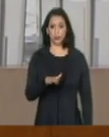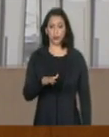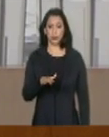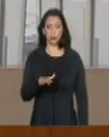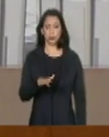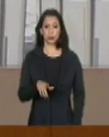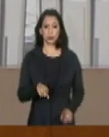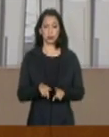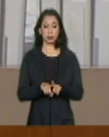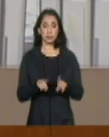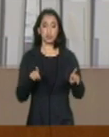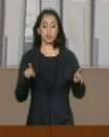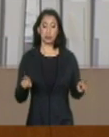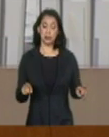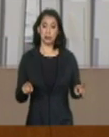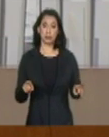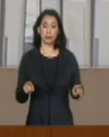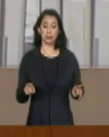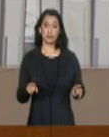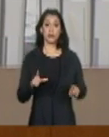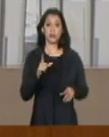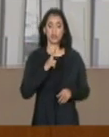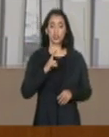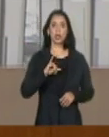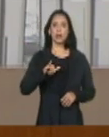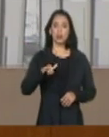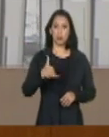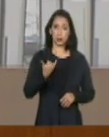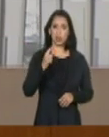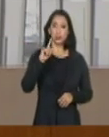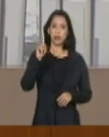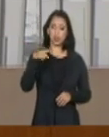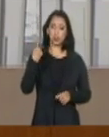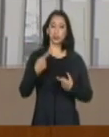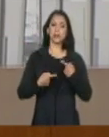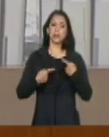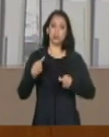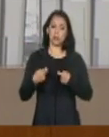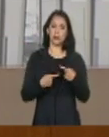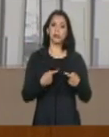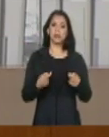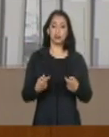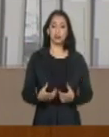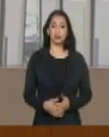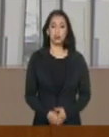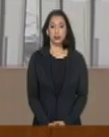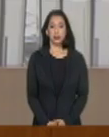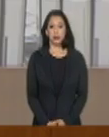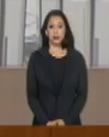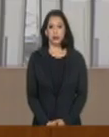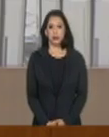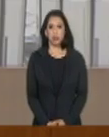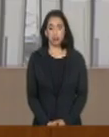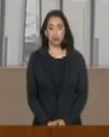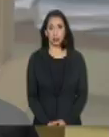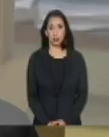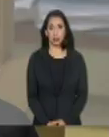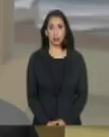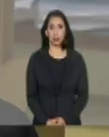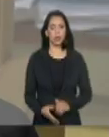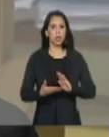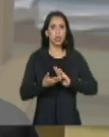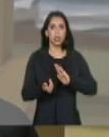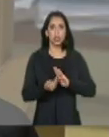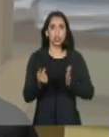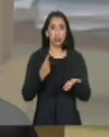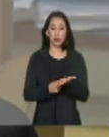Mas isso terá a sua oportunidade de ser enfrentado. Pois é, veja nisso. Estão usurpando a competência que